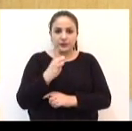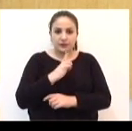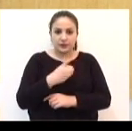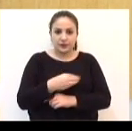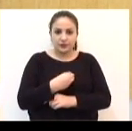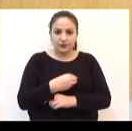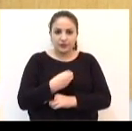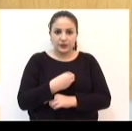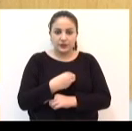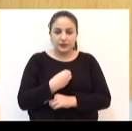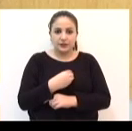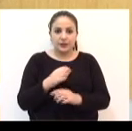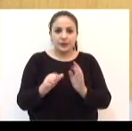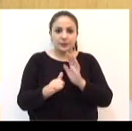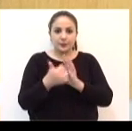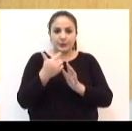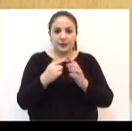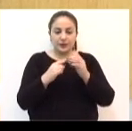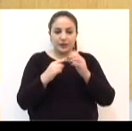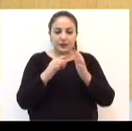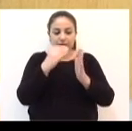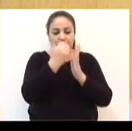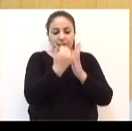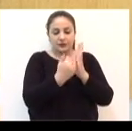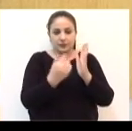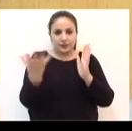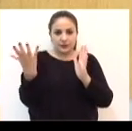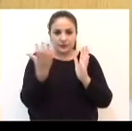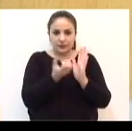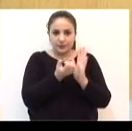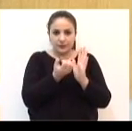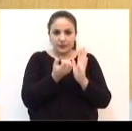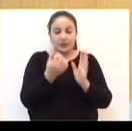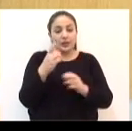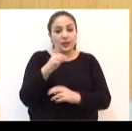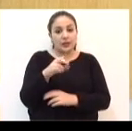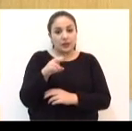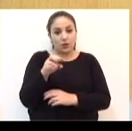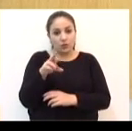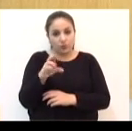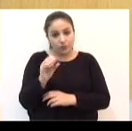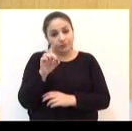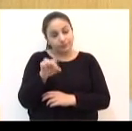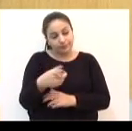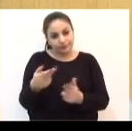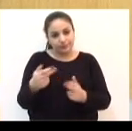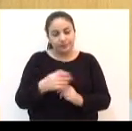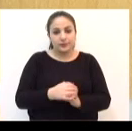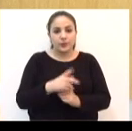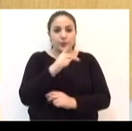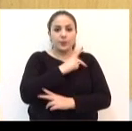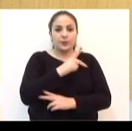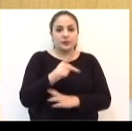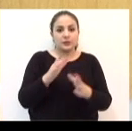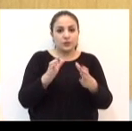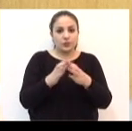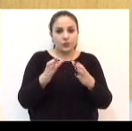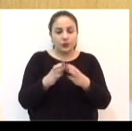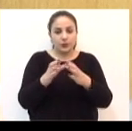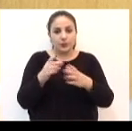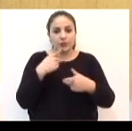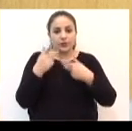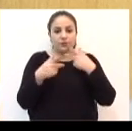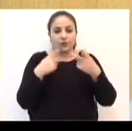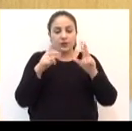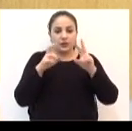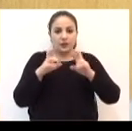lista prioritária para receber investimentos, e o Lauro Cortes seria um deles. O presidente do grupo que trata do assunto